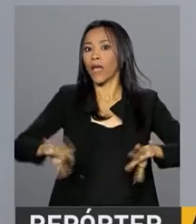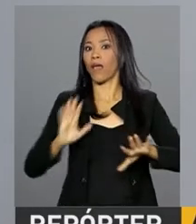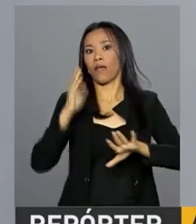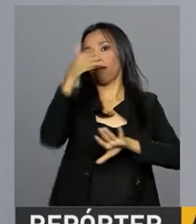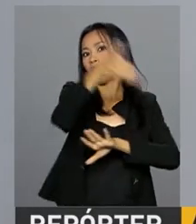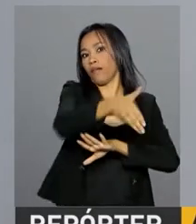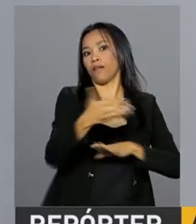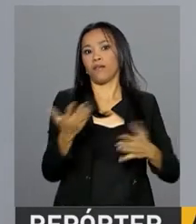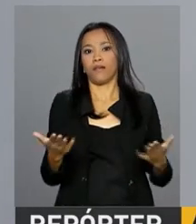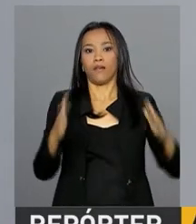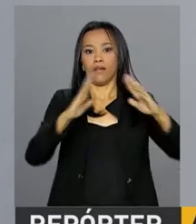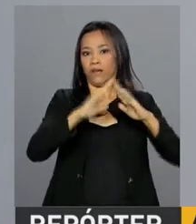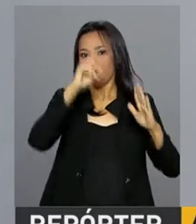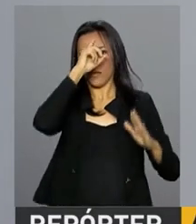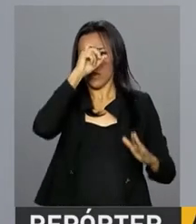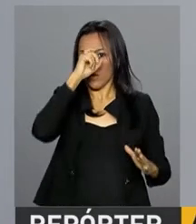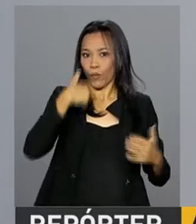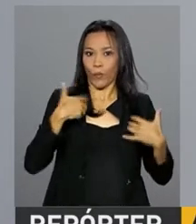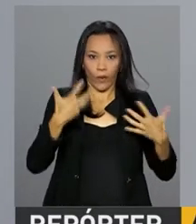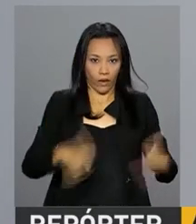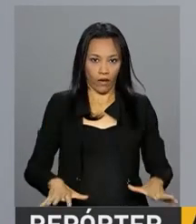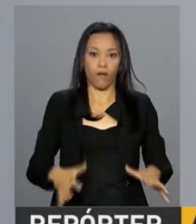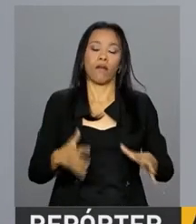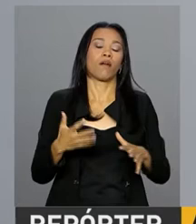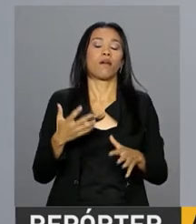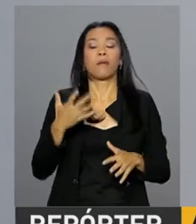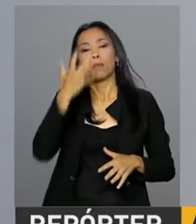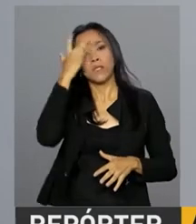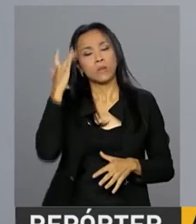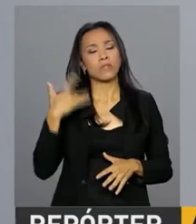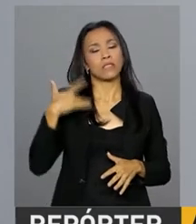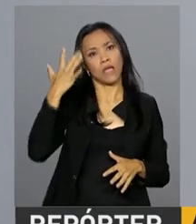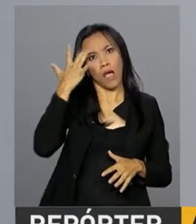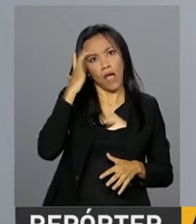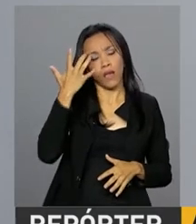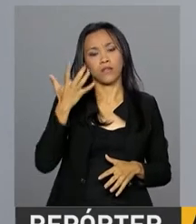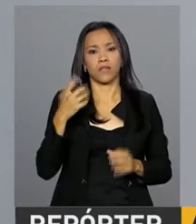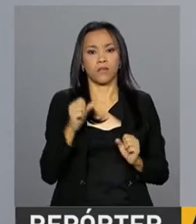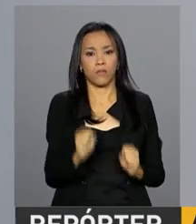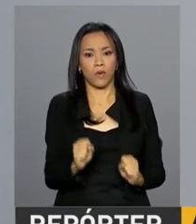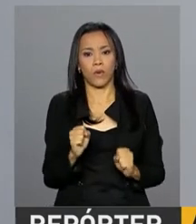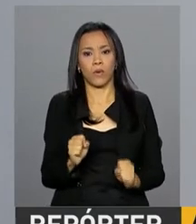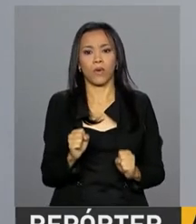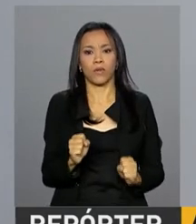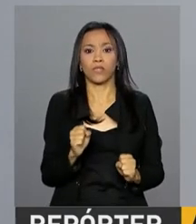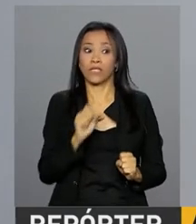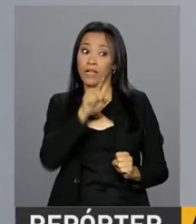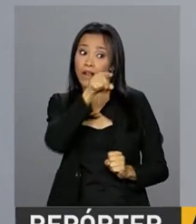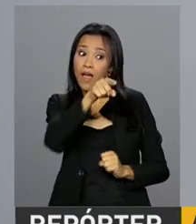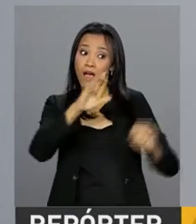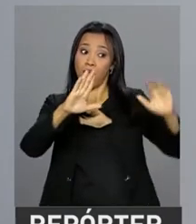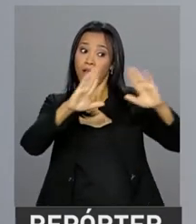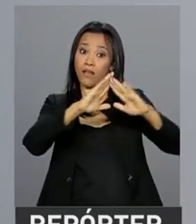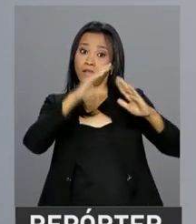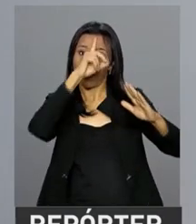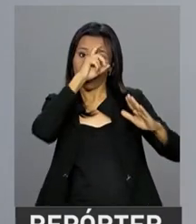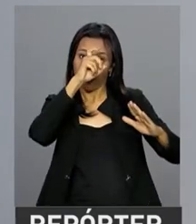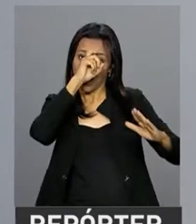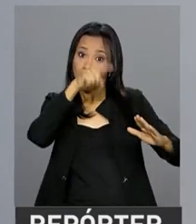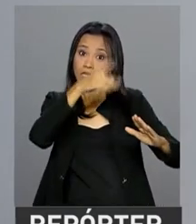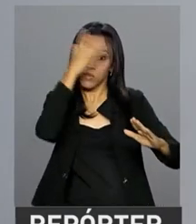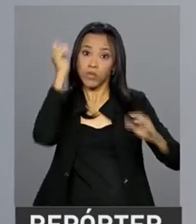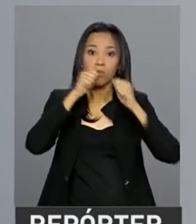acessar o serviço público pessoas que acham que podem no serviço público romperia com a